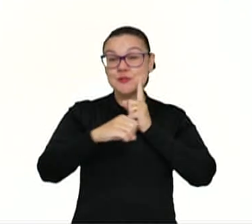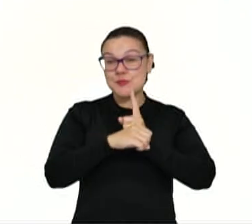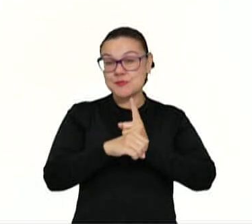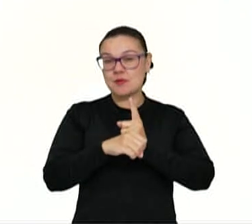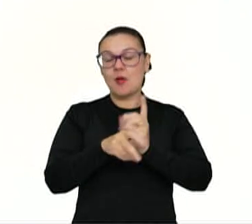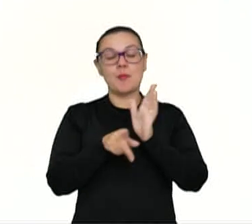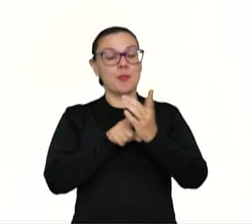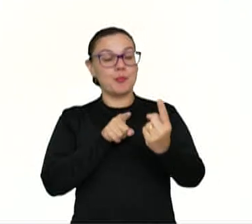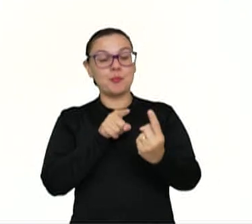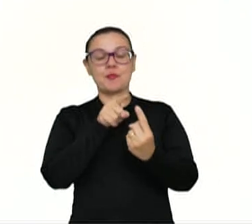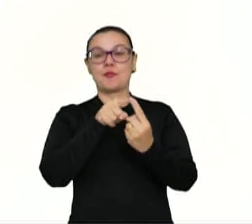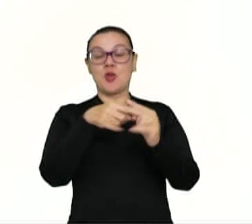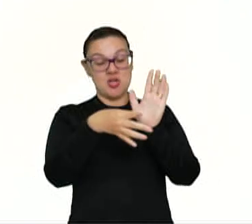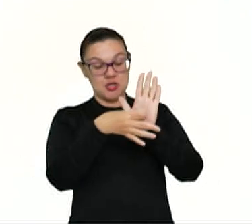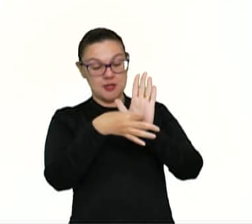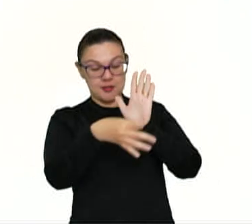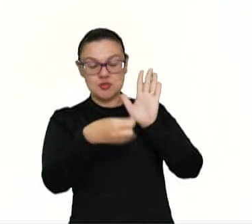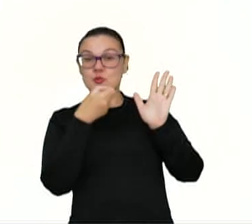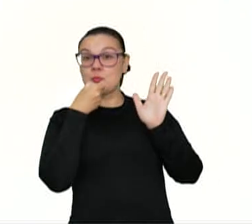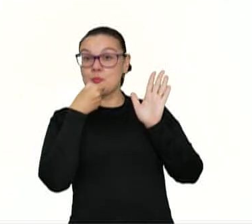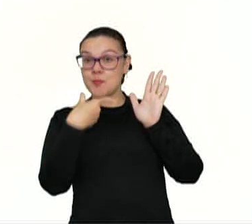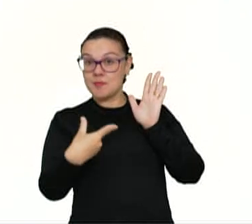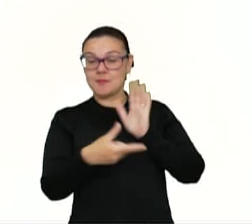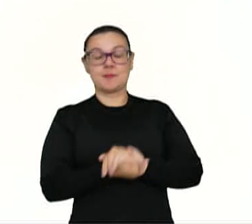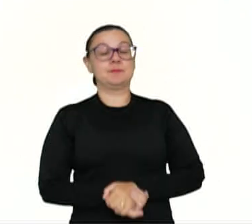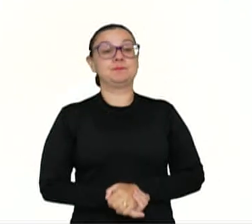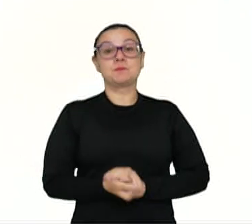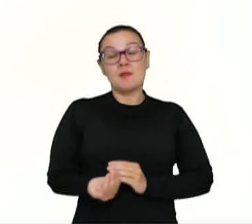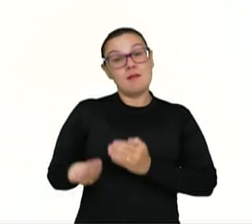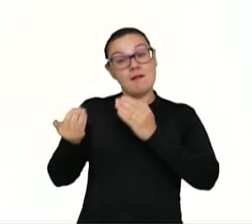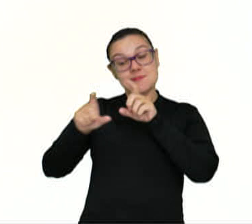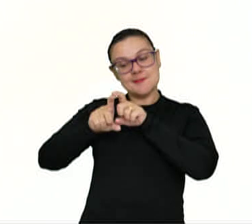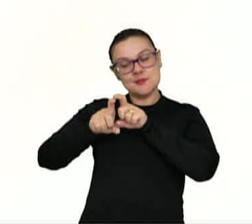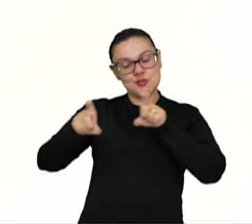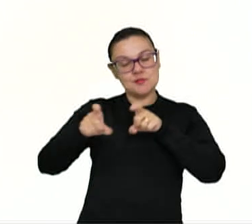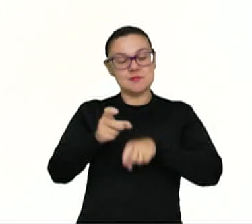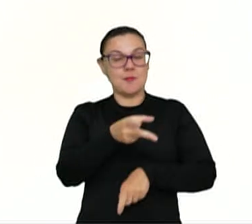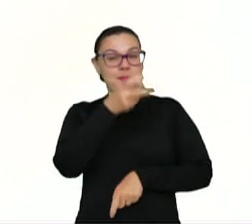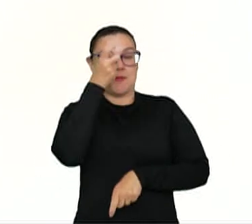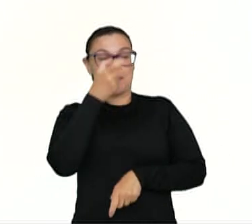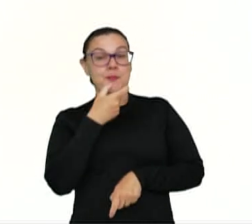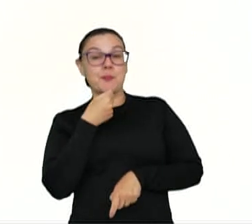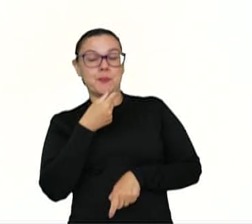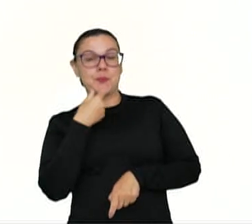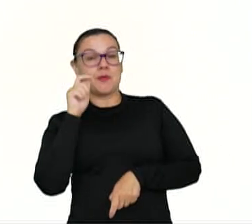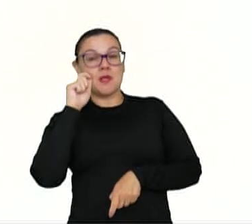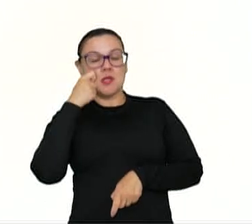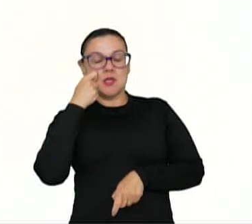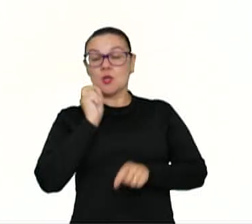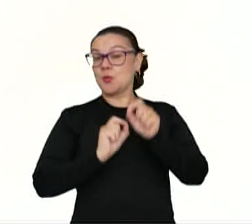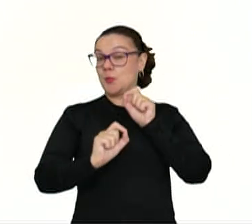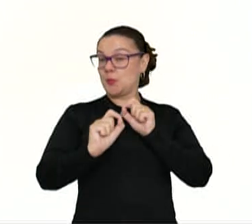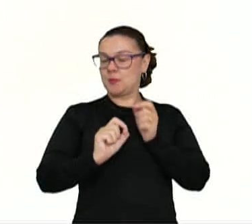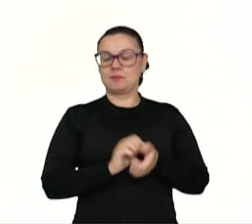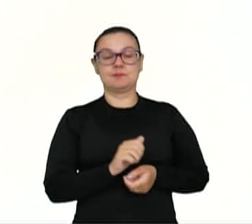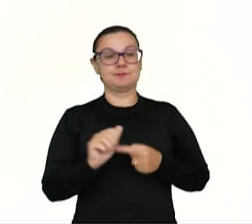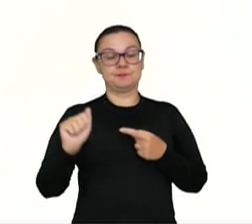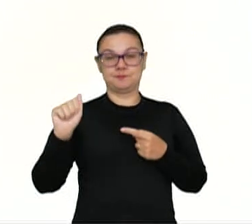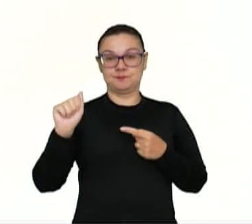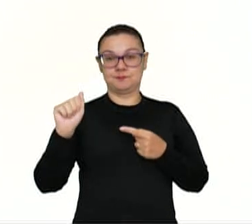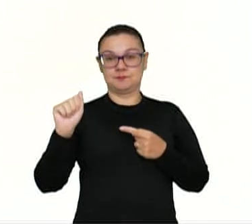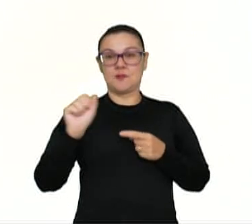com função crítico-humorística. Nessa tirinha, percebe-se que o propósito a que ela serve é: letra